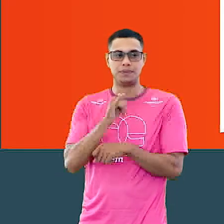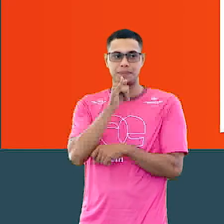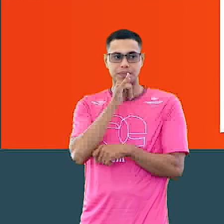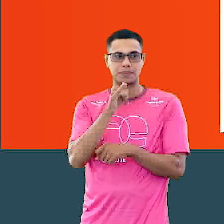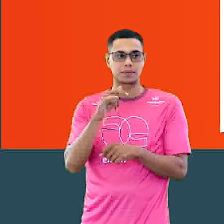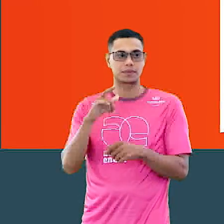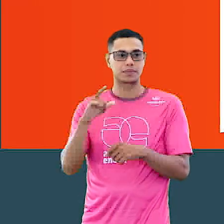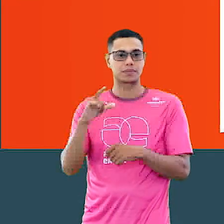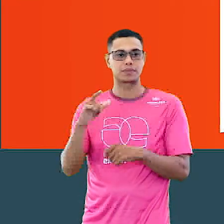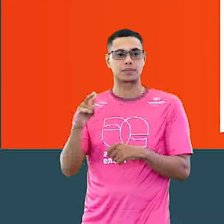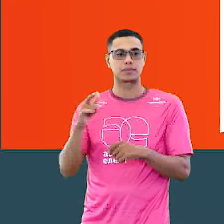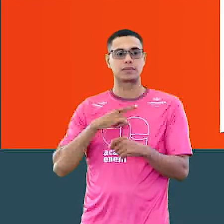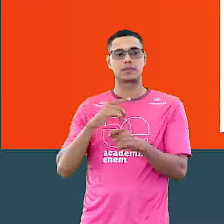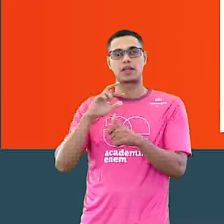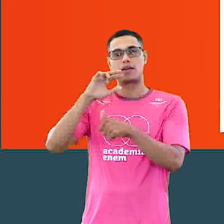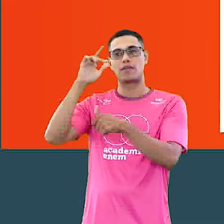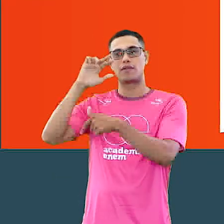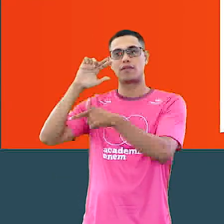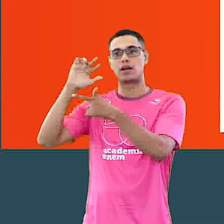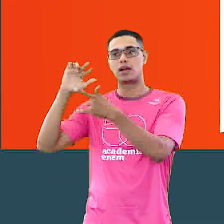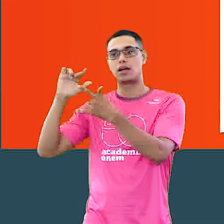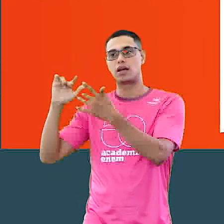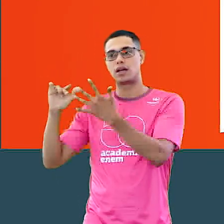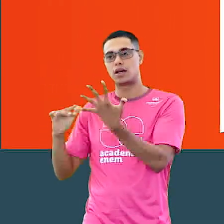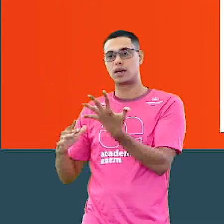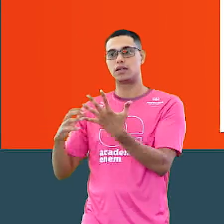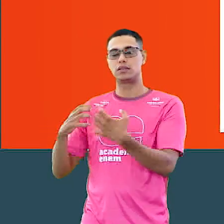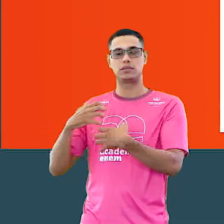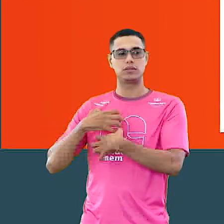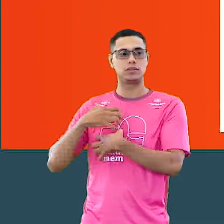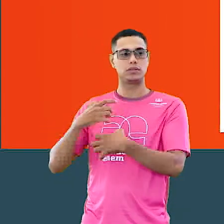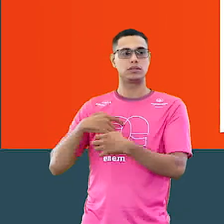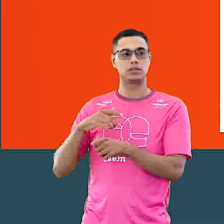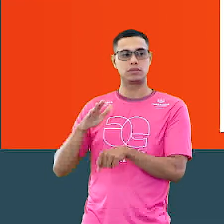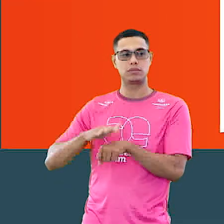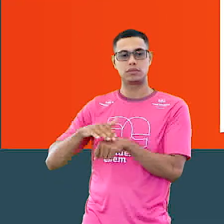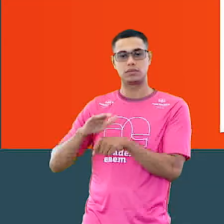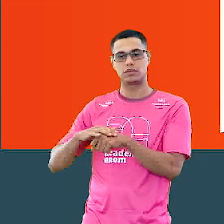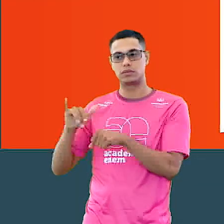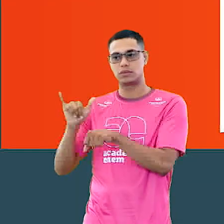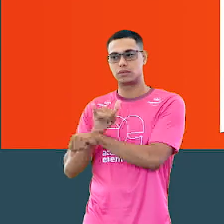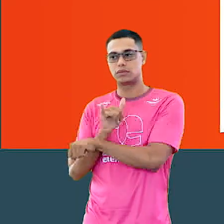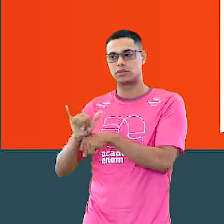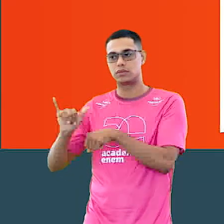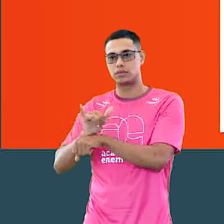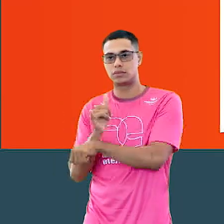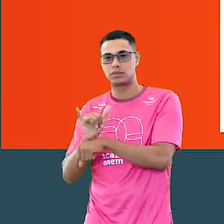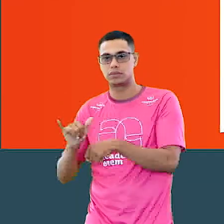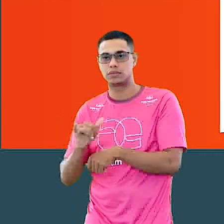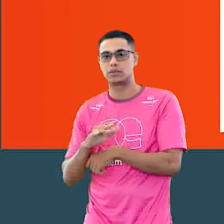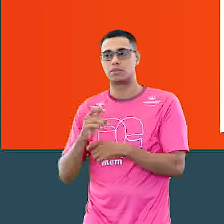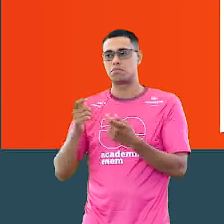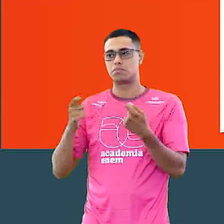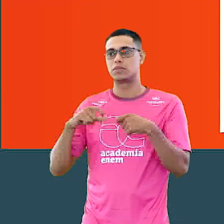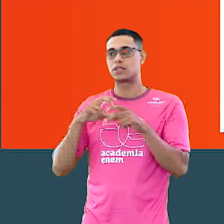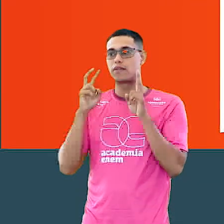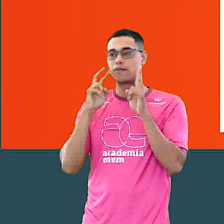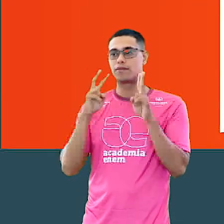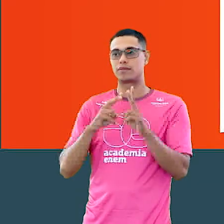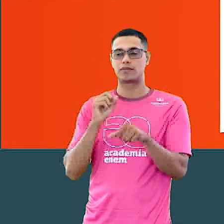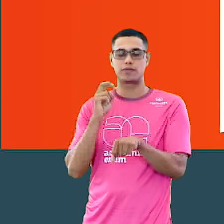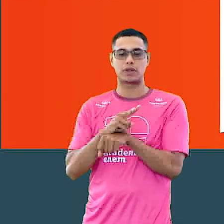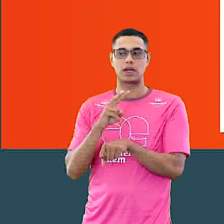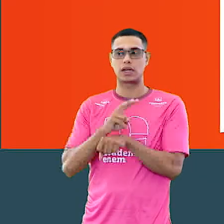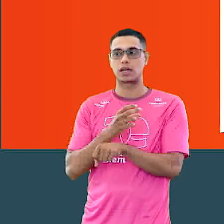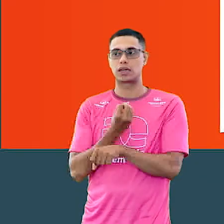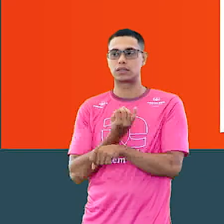de várias possibilidades, estrategicamente, você também olhar o número de vagas e a nota de